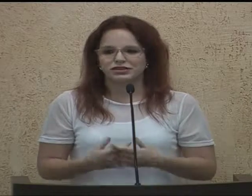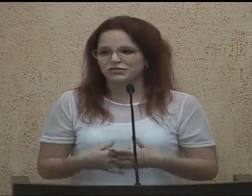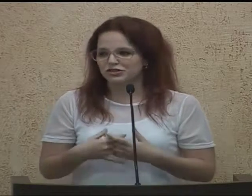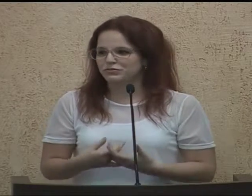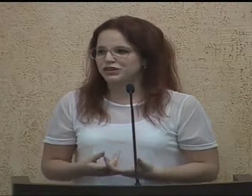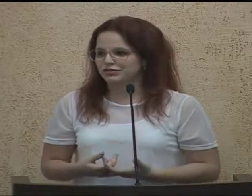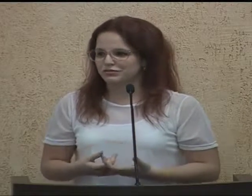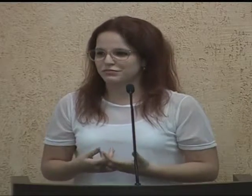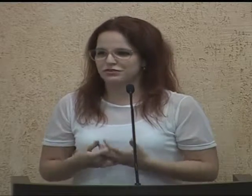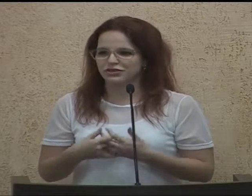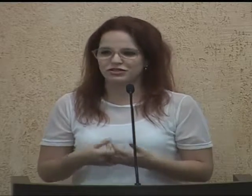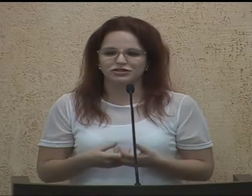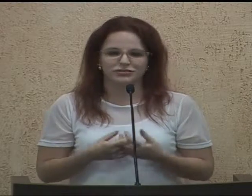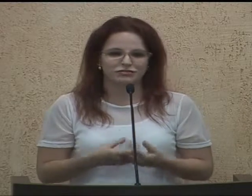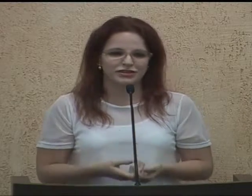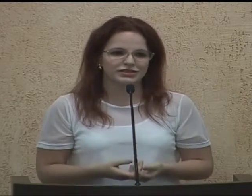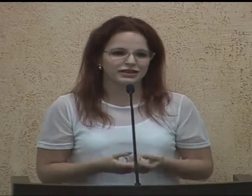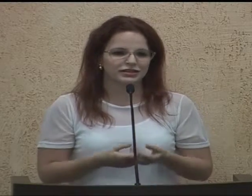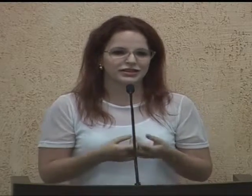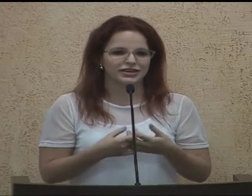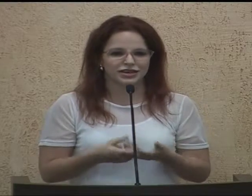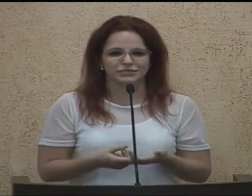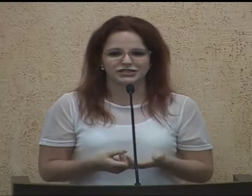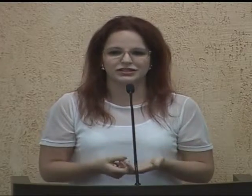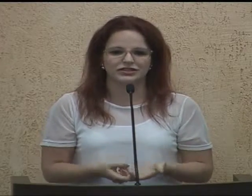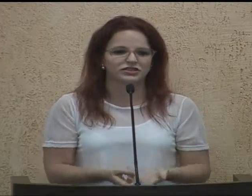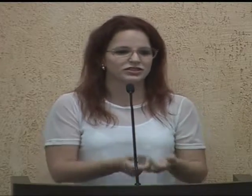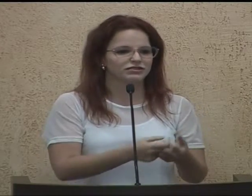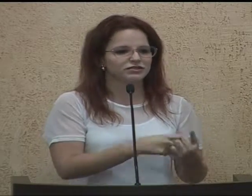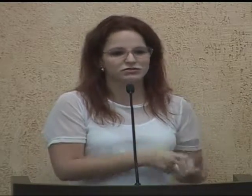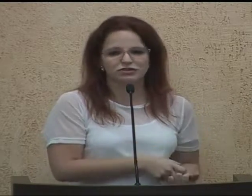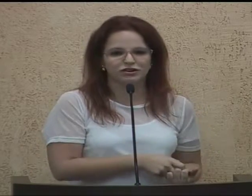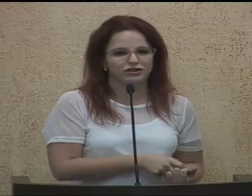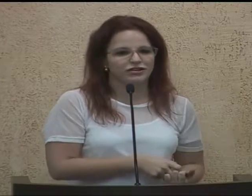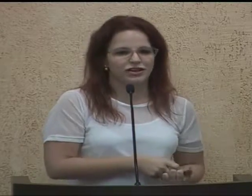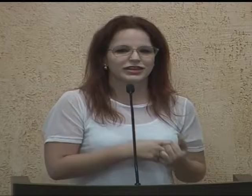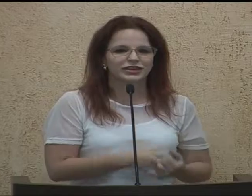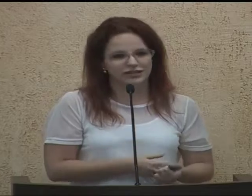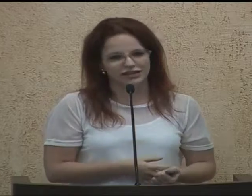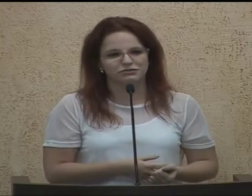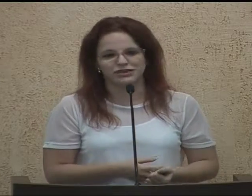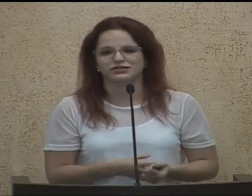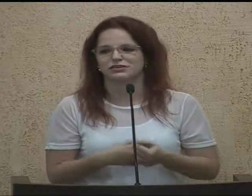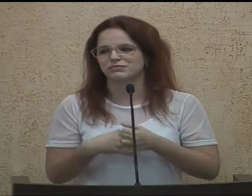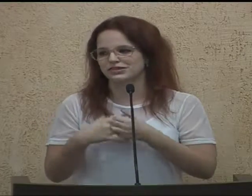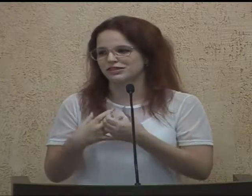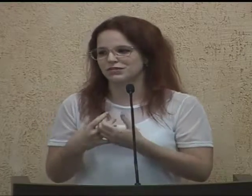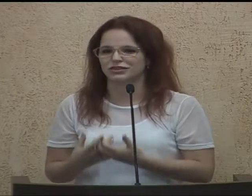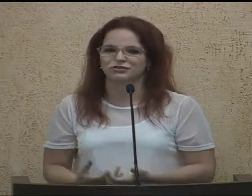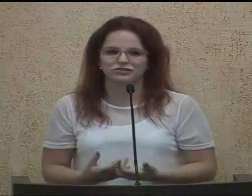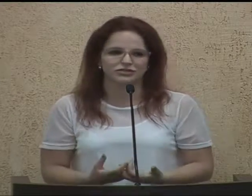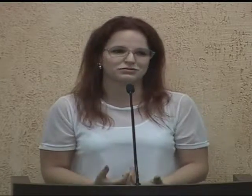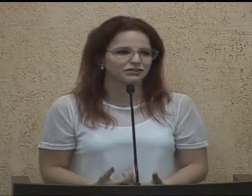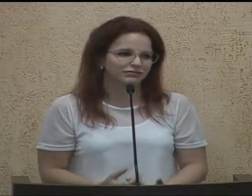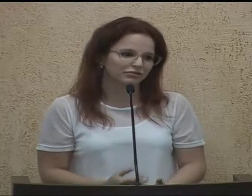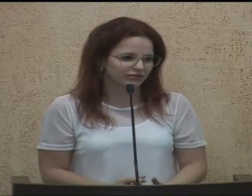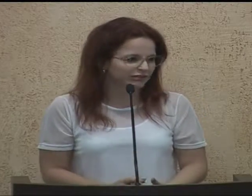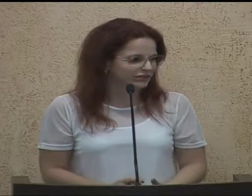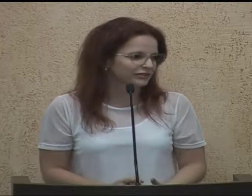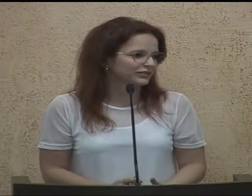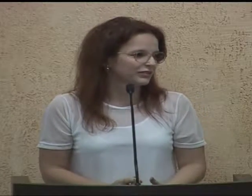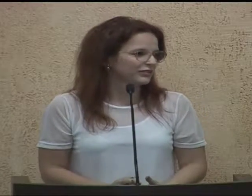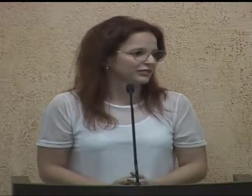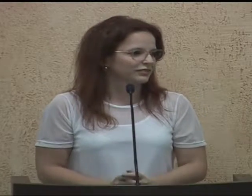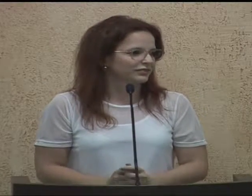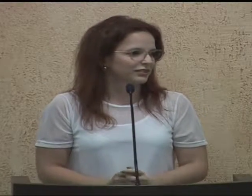é justamente por isso, porque hoje é uma doença incapacitante não só a quem tem a doença, mas também a todos à sua volta.